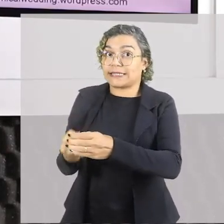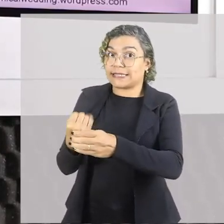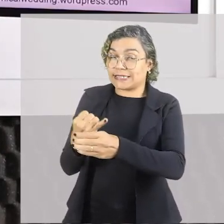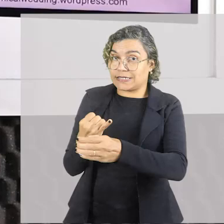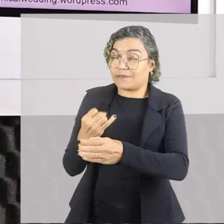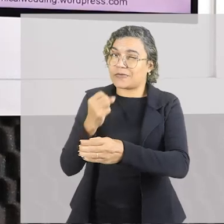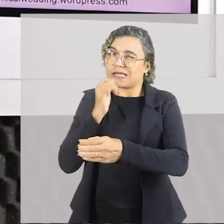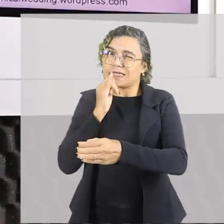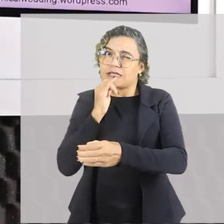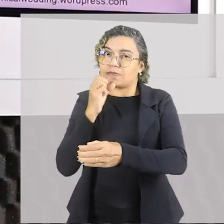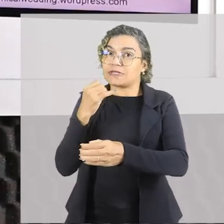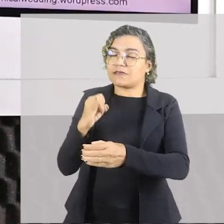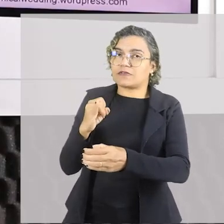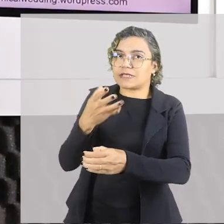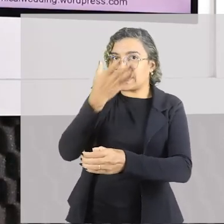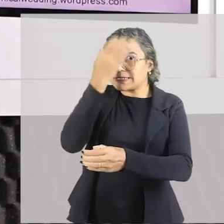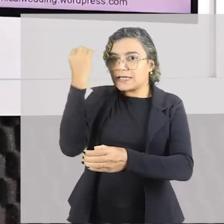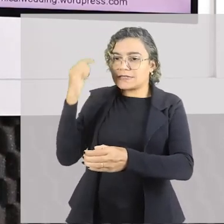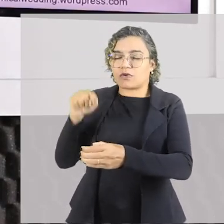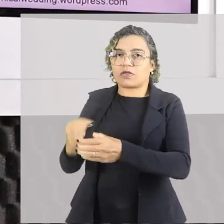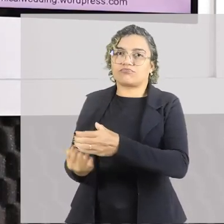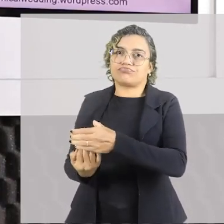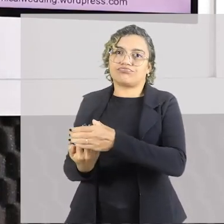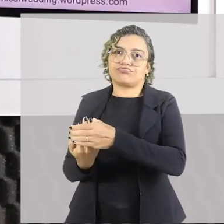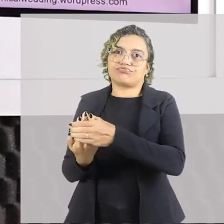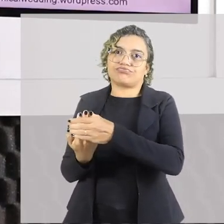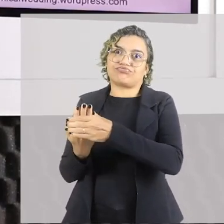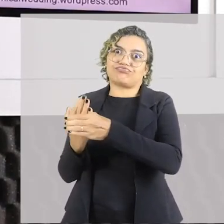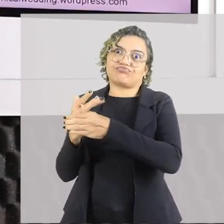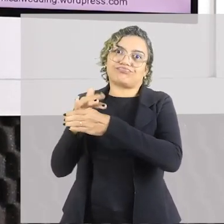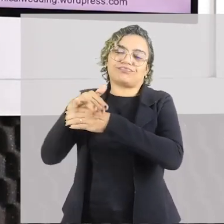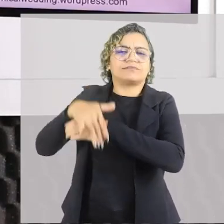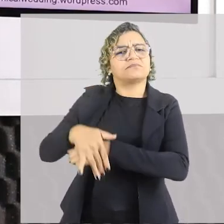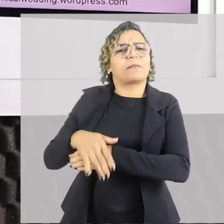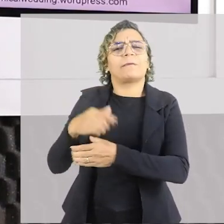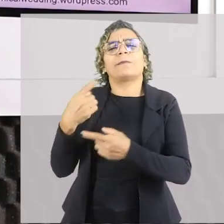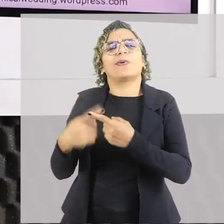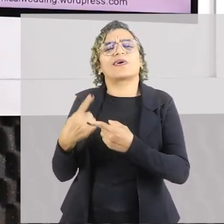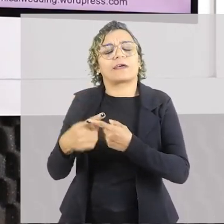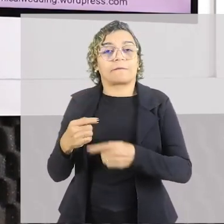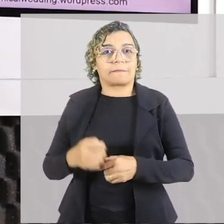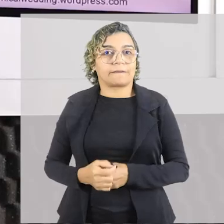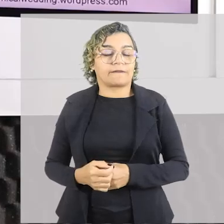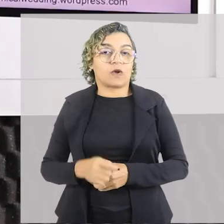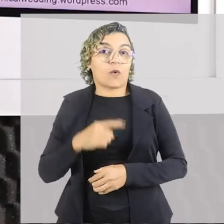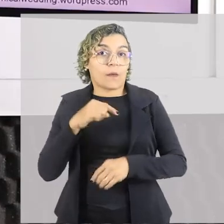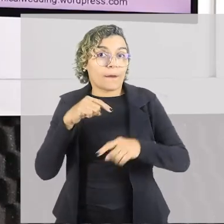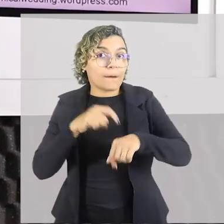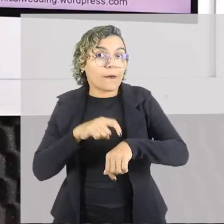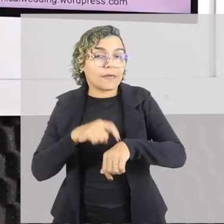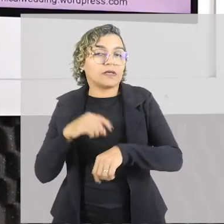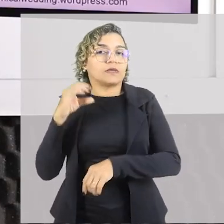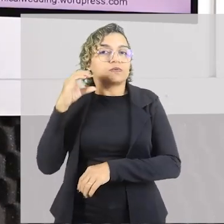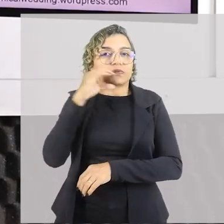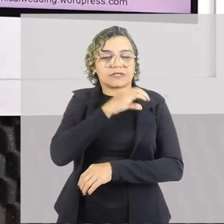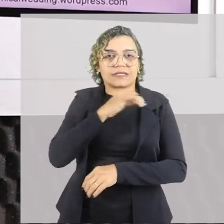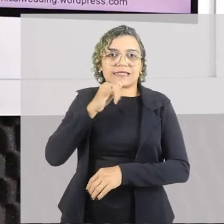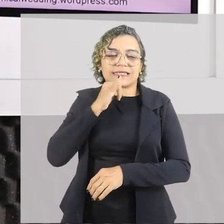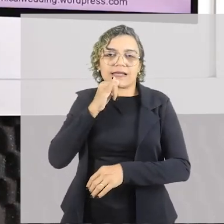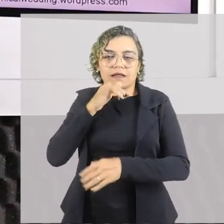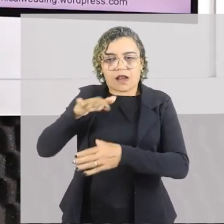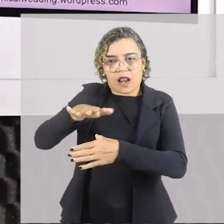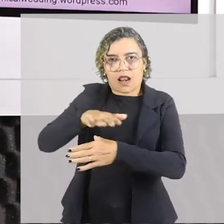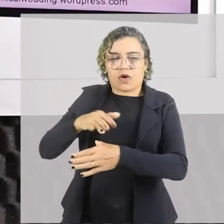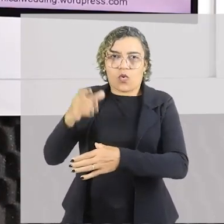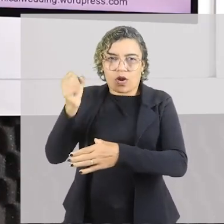você vacilou, esse leite derrama. Por que o leite derrama? À medida que eu esquento o leite, começa a criar aquela camada por cima,